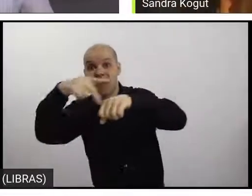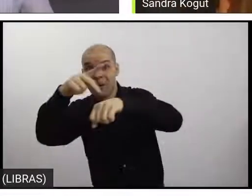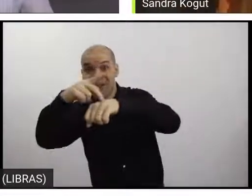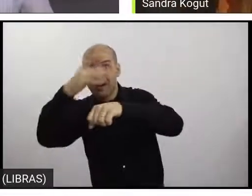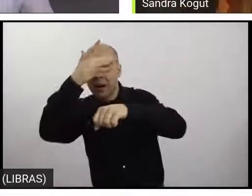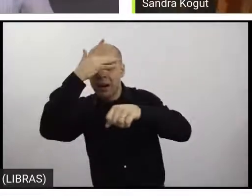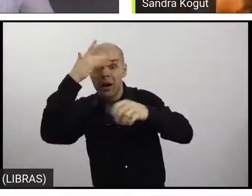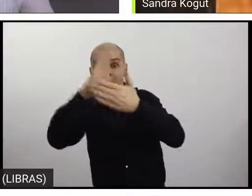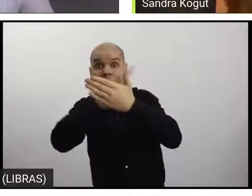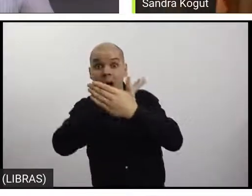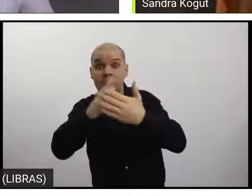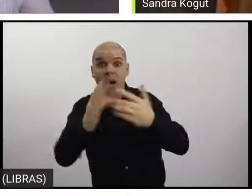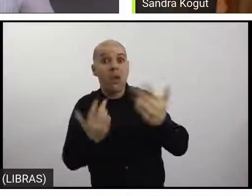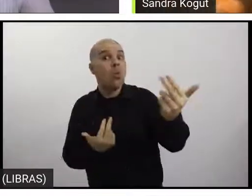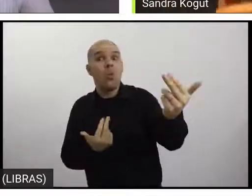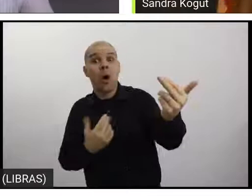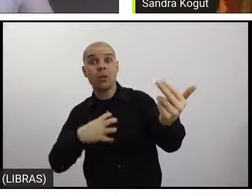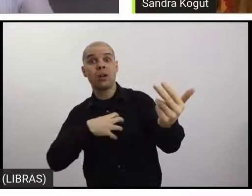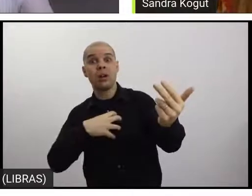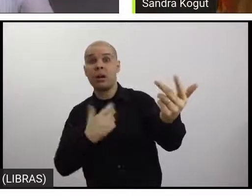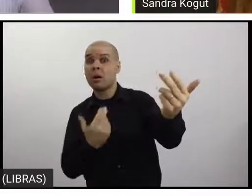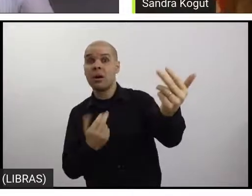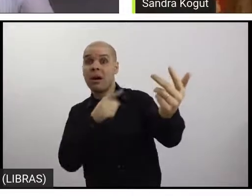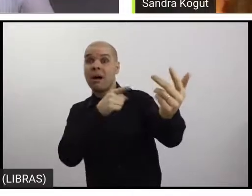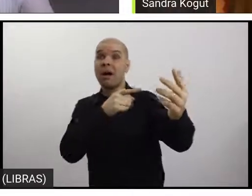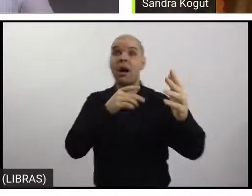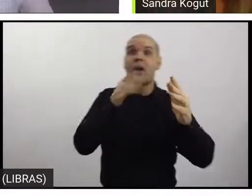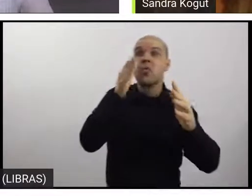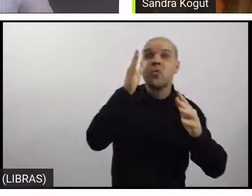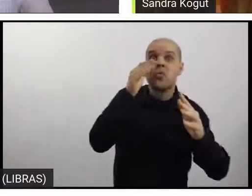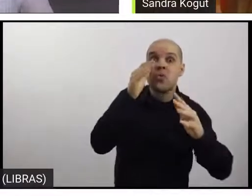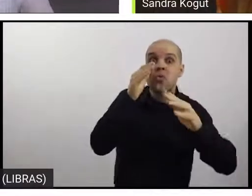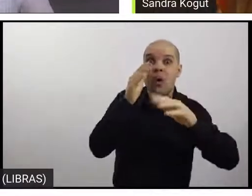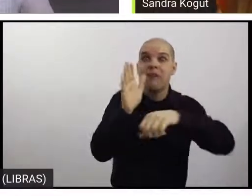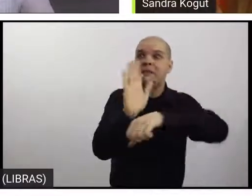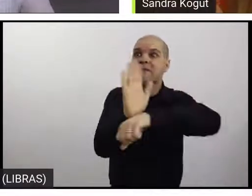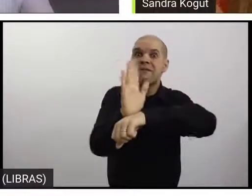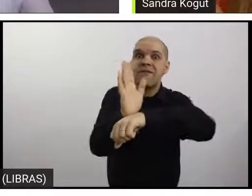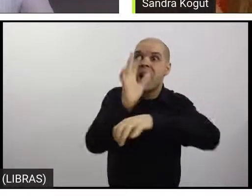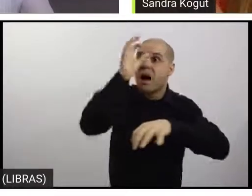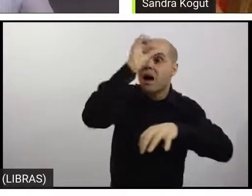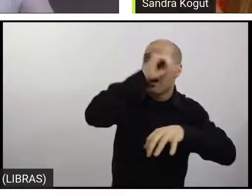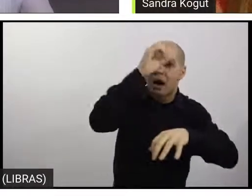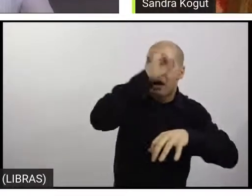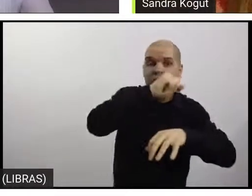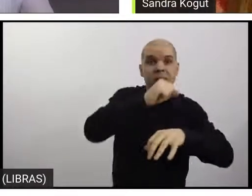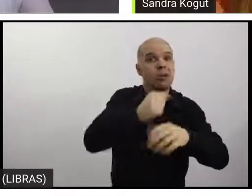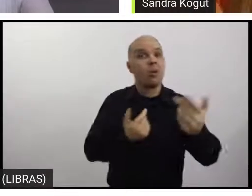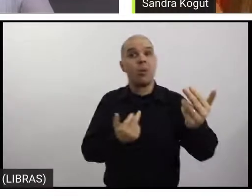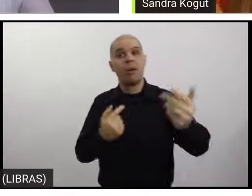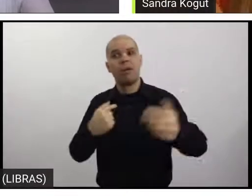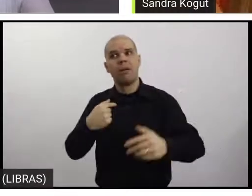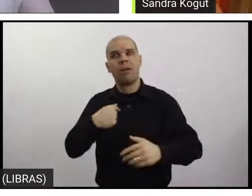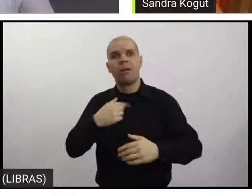assim, intuitivo, sabe? E o Vídeo Brasil em São Paulo, né? Porque você estava no Rio.